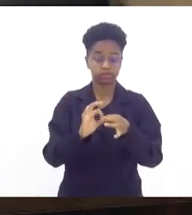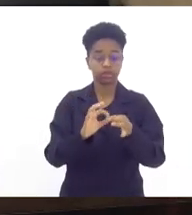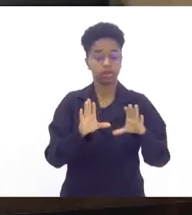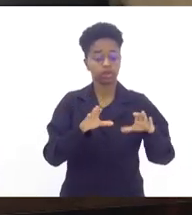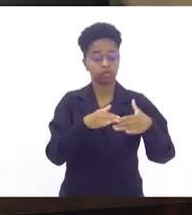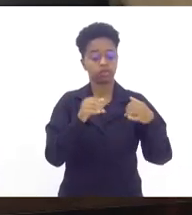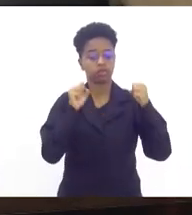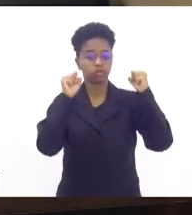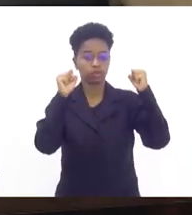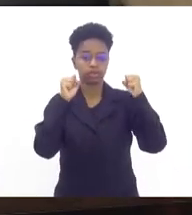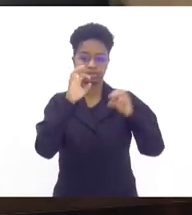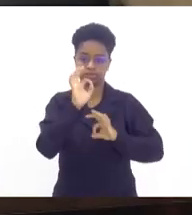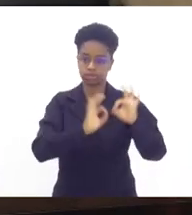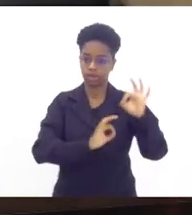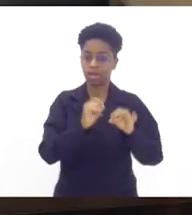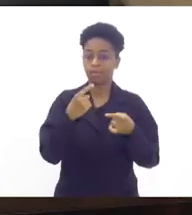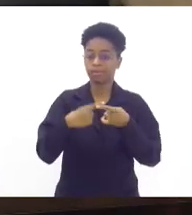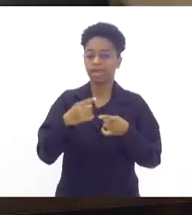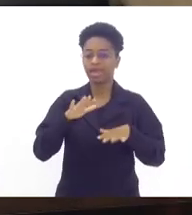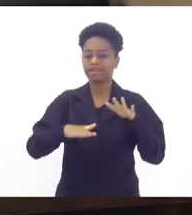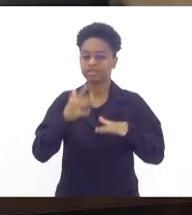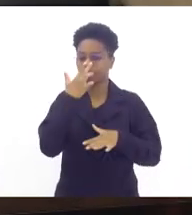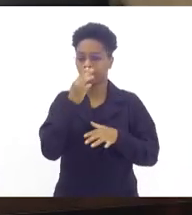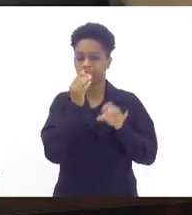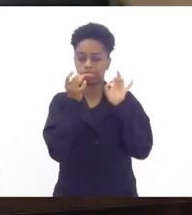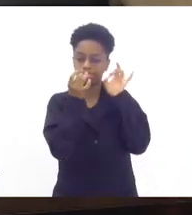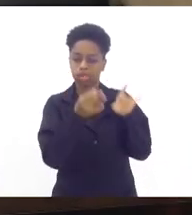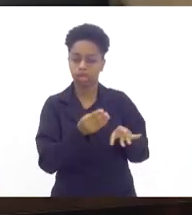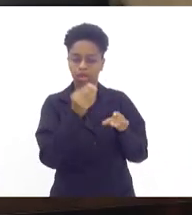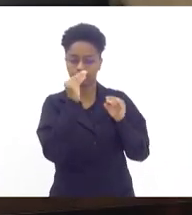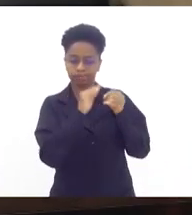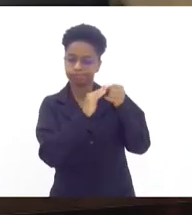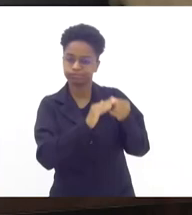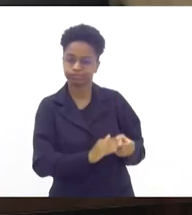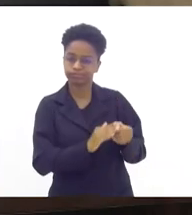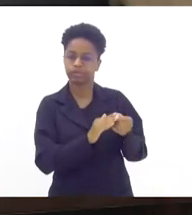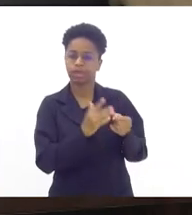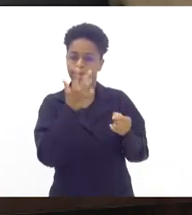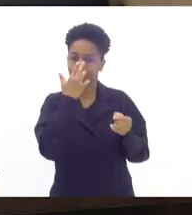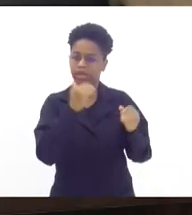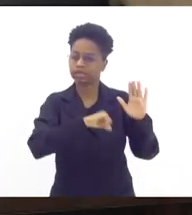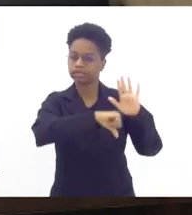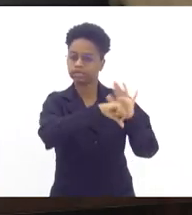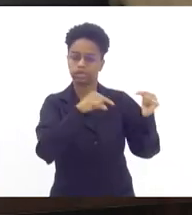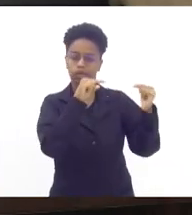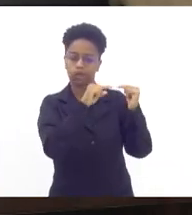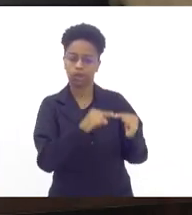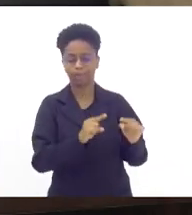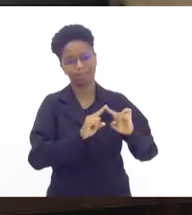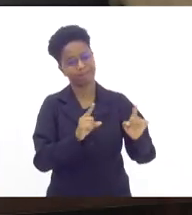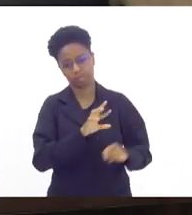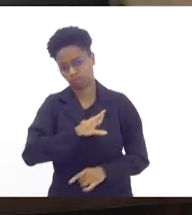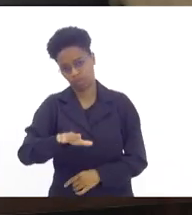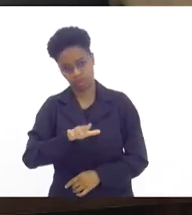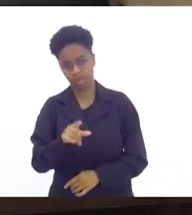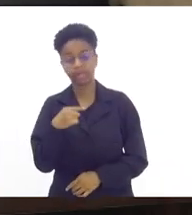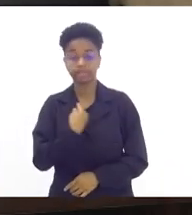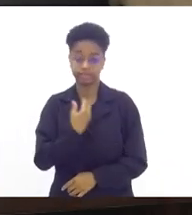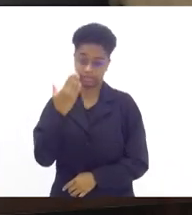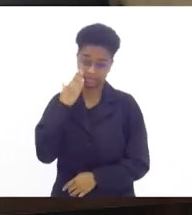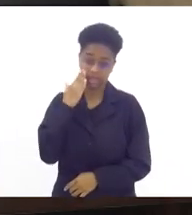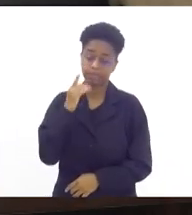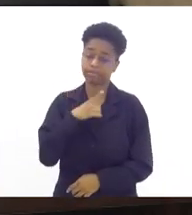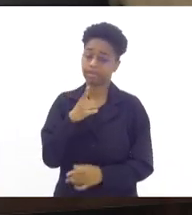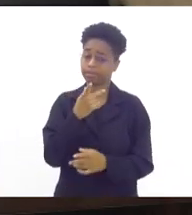porque muitas das vezes as pessoas são muito criminalizadas né E também justamente nós sabemos que tem pessoas